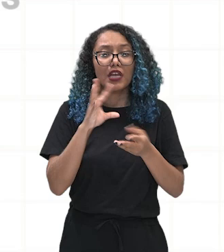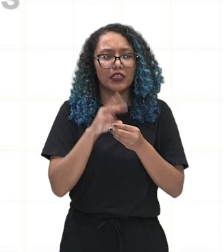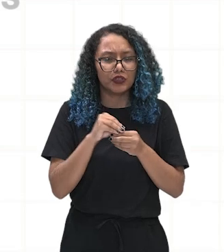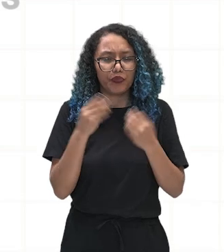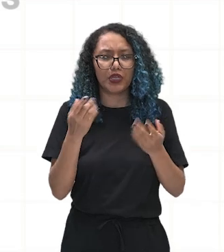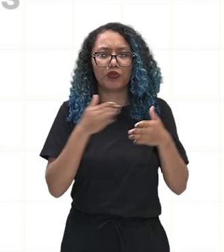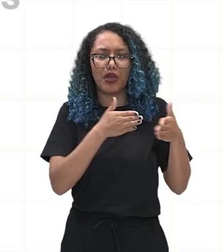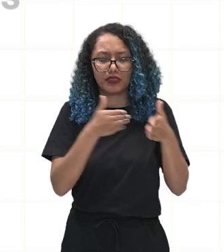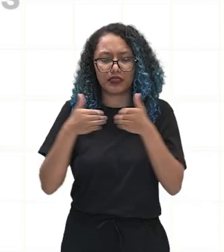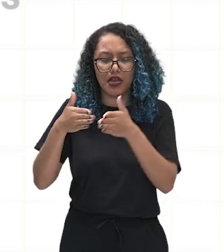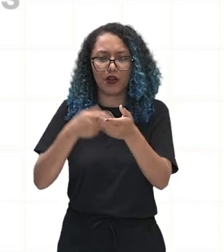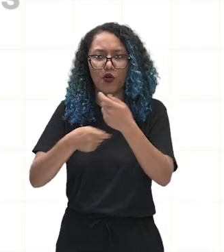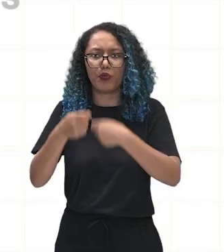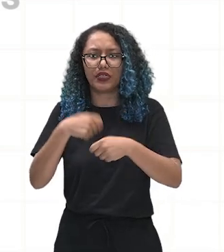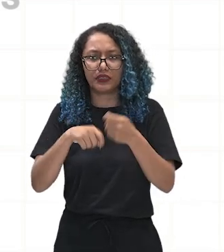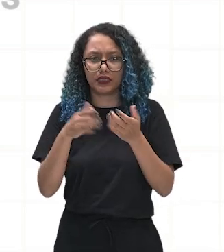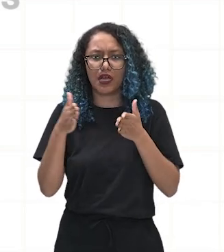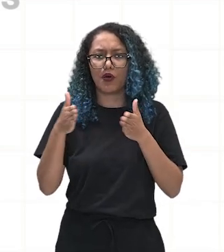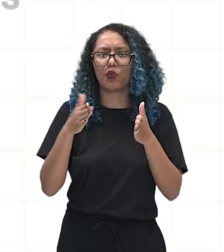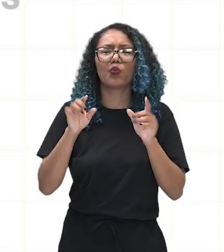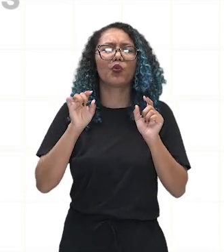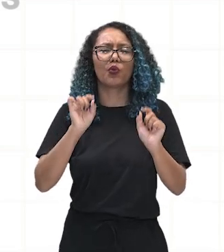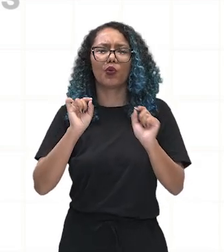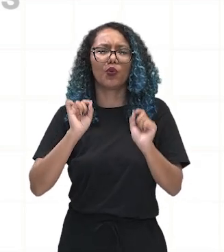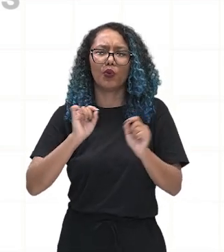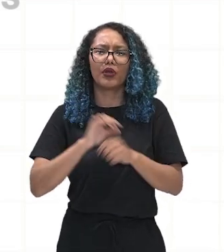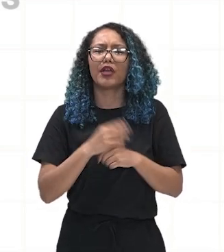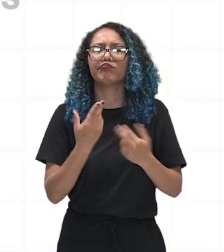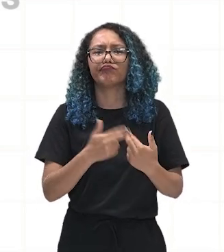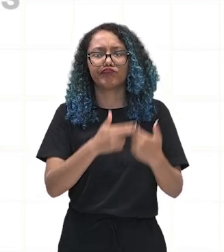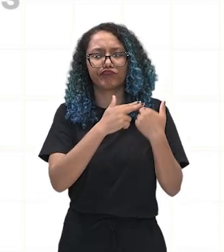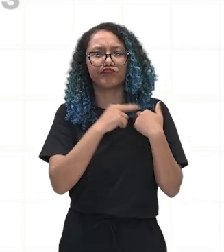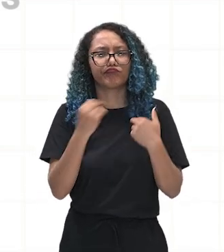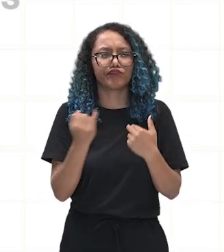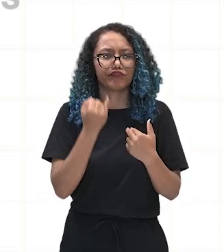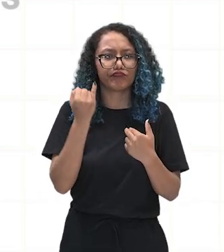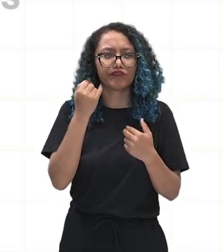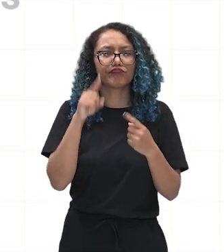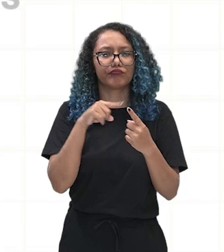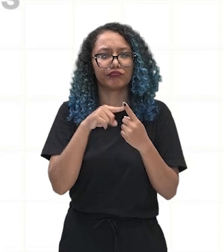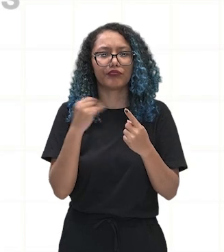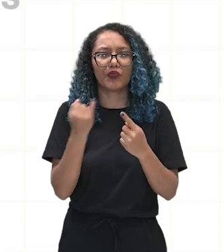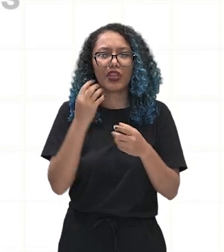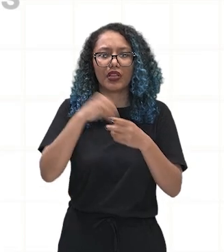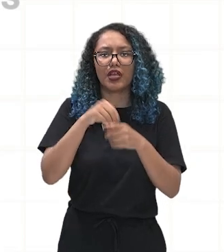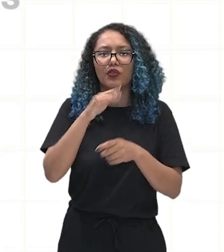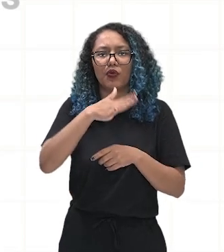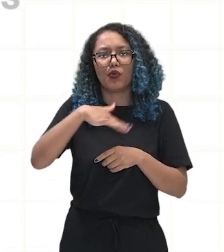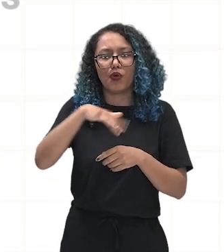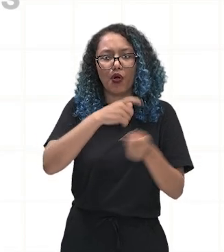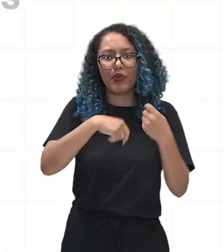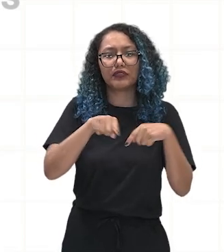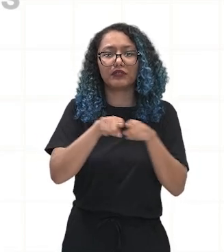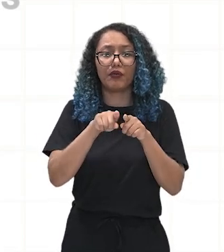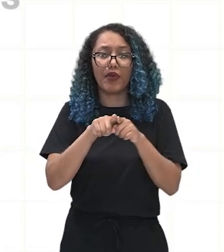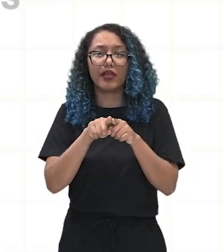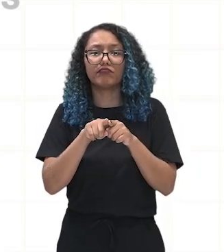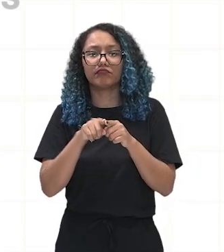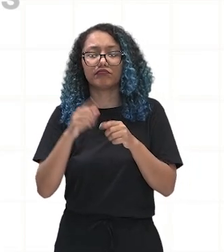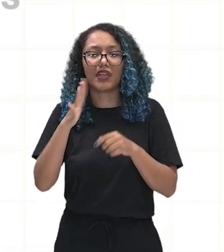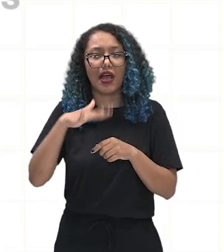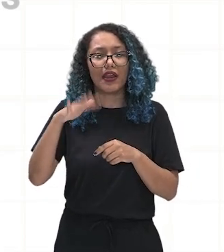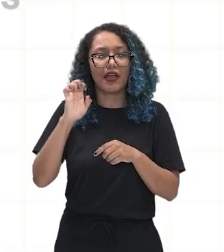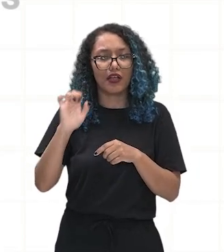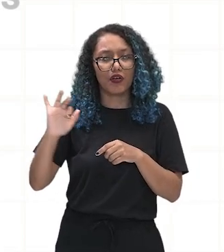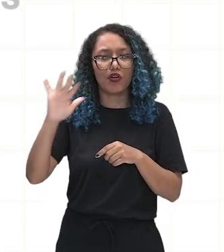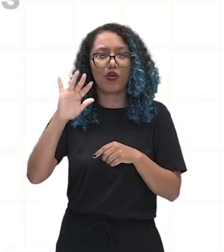durante o século XIV desempenharam um papel crucial no comércio e na economia da Europa, conectando diferentes regiões